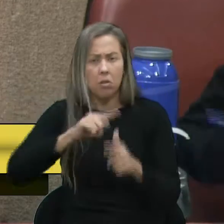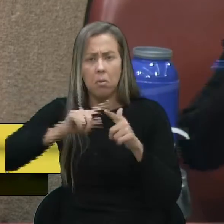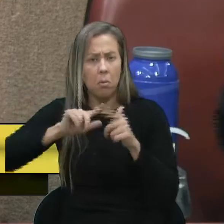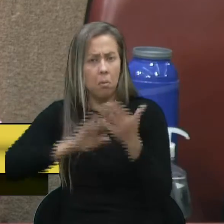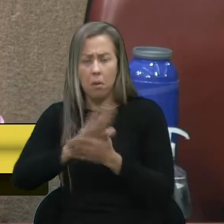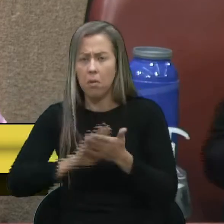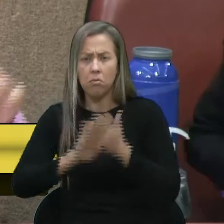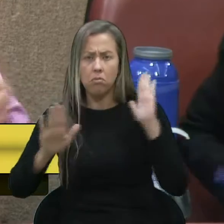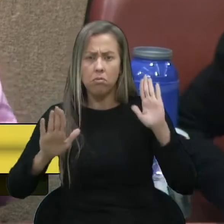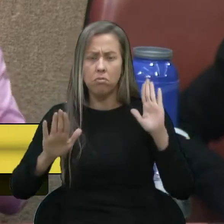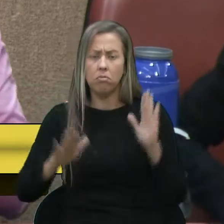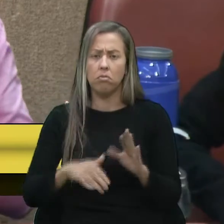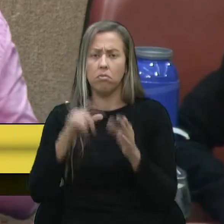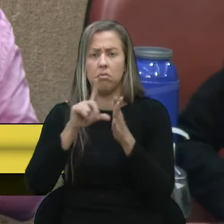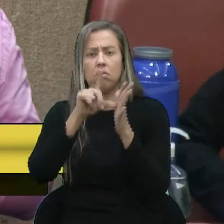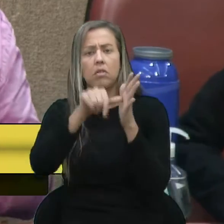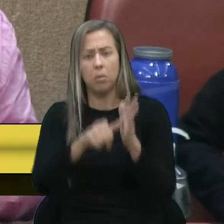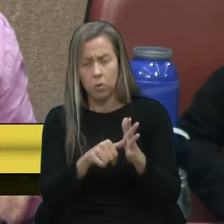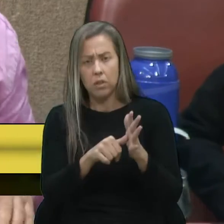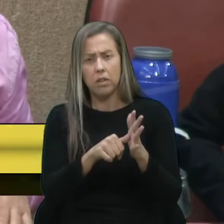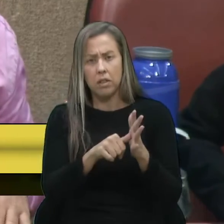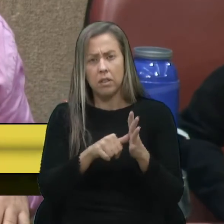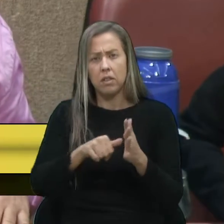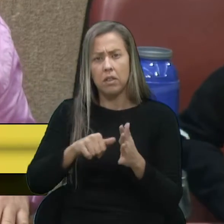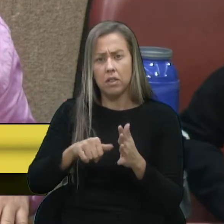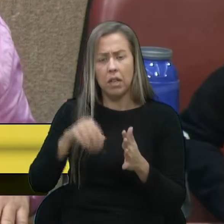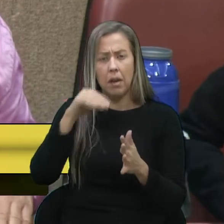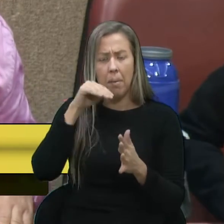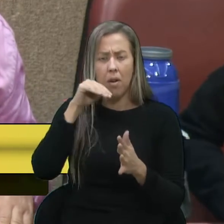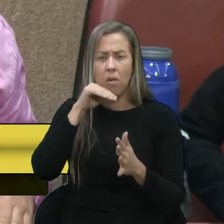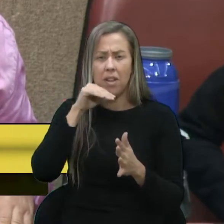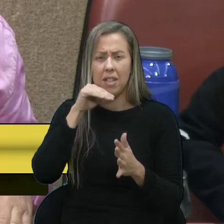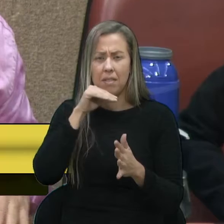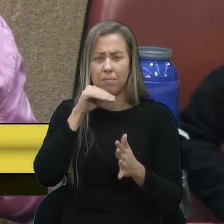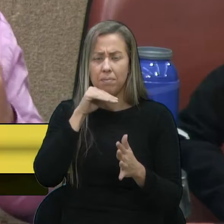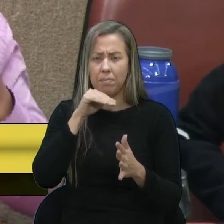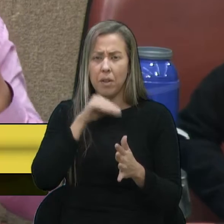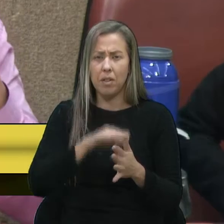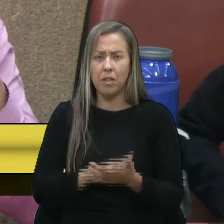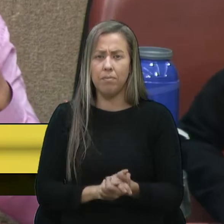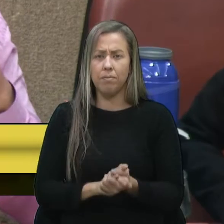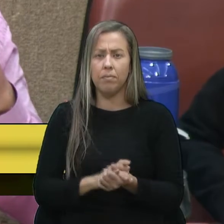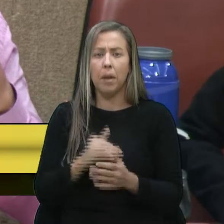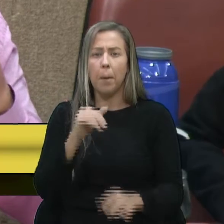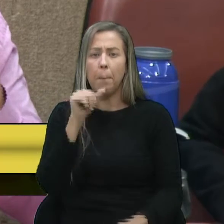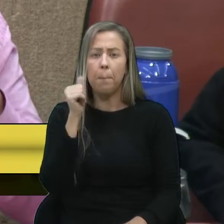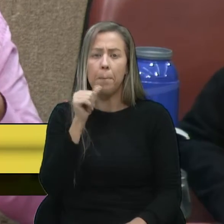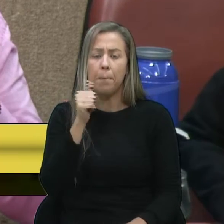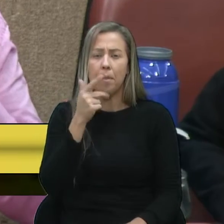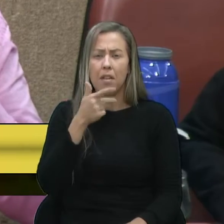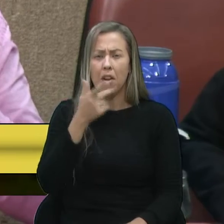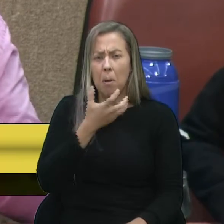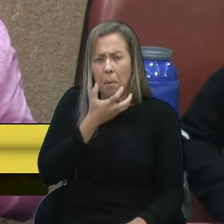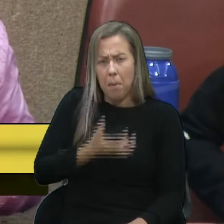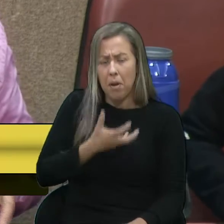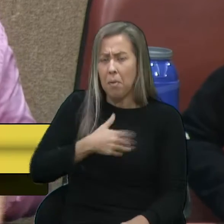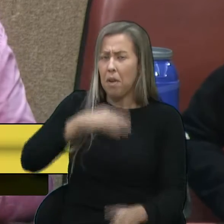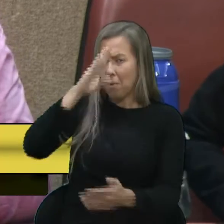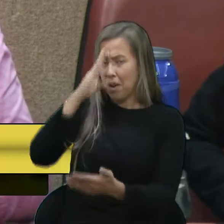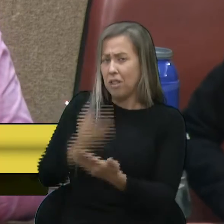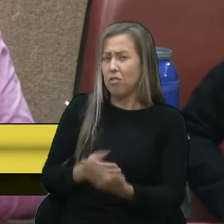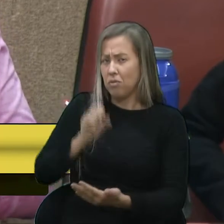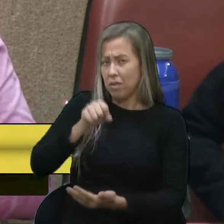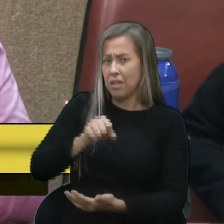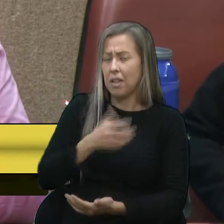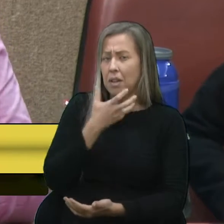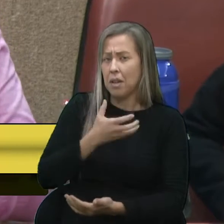nenhum em fazer. Depois, vereador Marcon, o senhor falou em Papai Noel. Eu até acredito um pouco em Papai Noel,